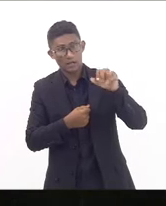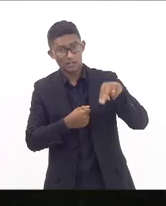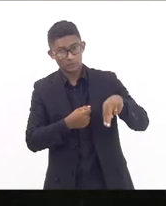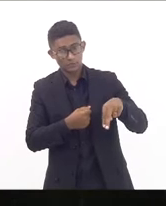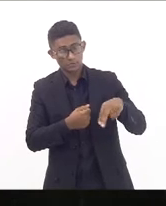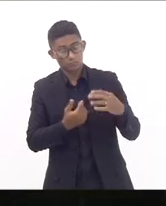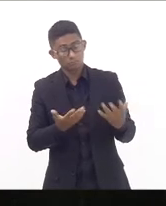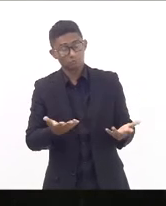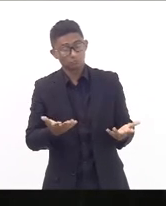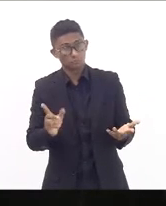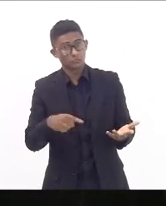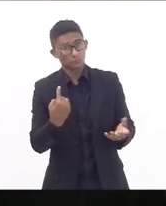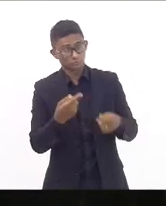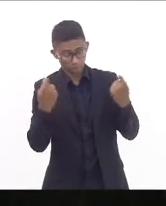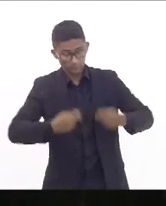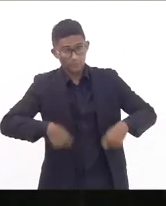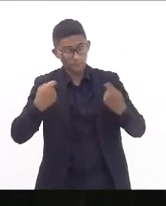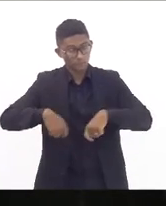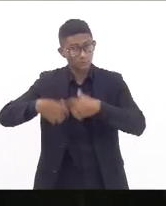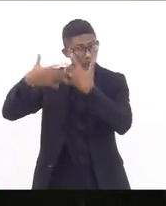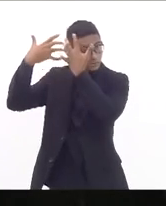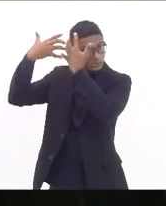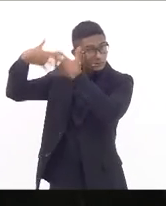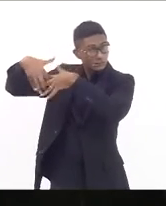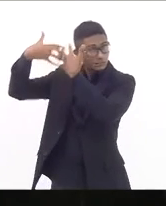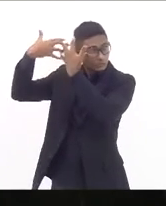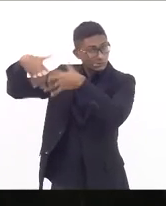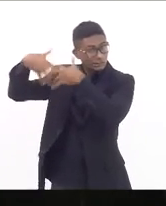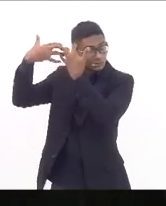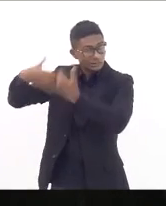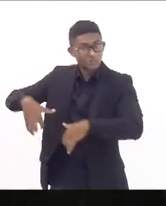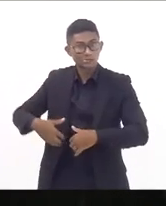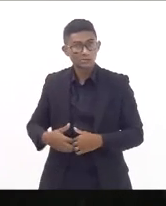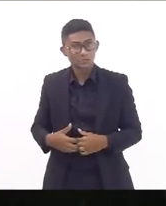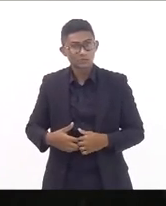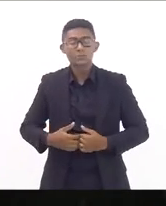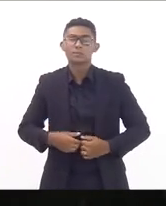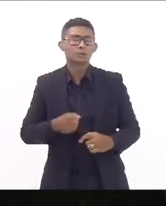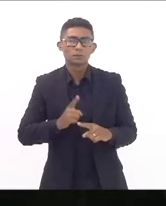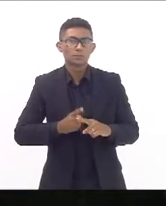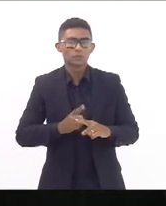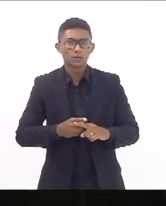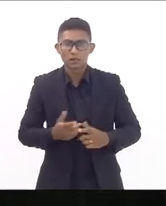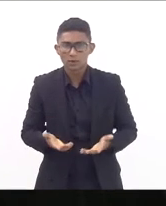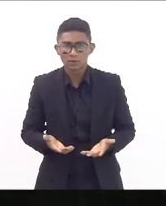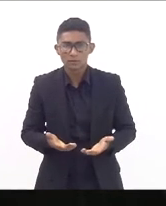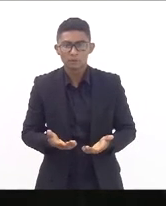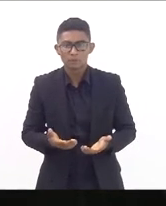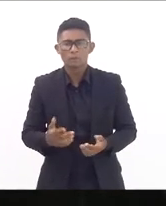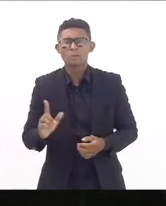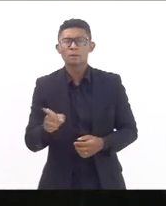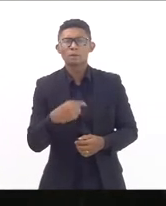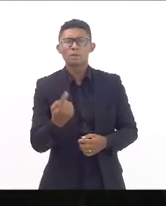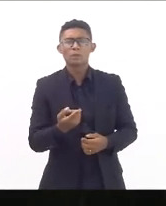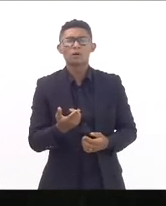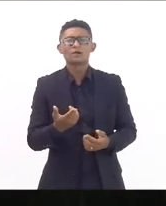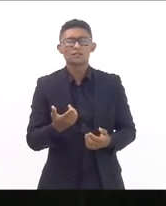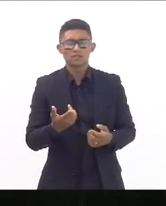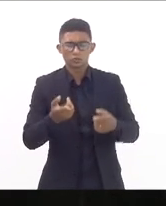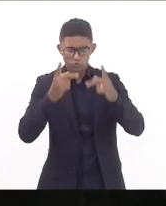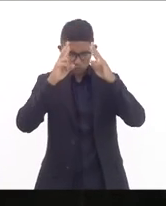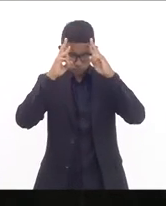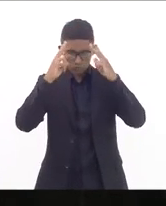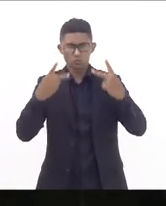reflexão, porque a gente não pode abrir mão, de jeito nenhum, são dos nossos princípios